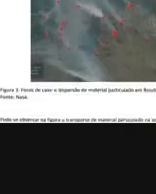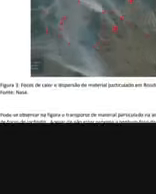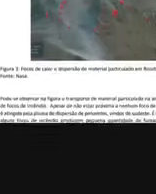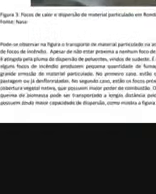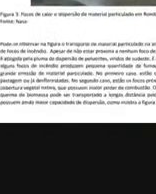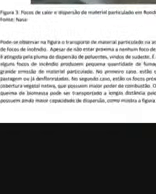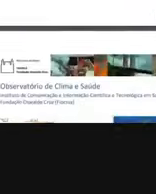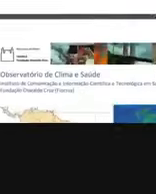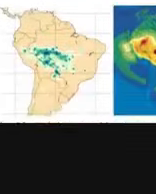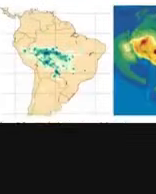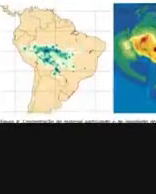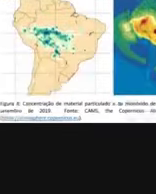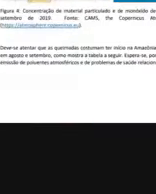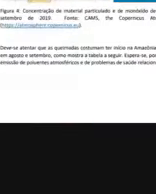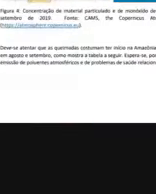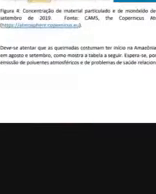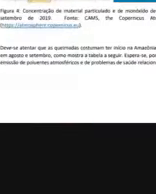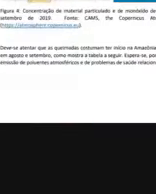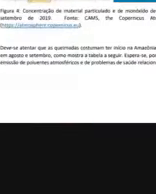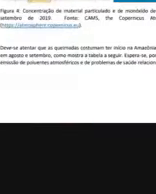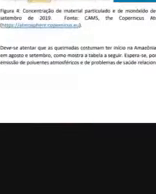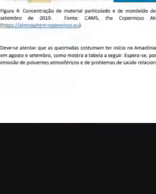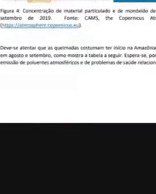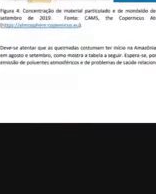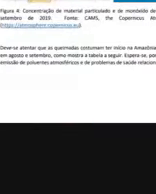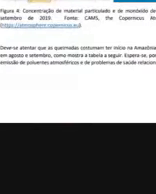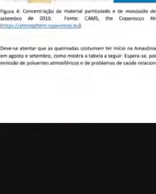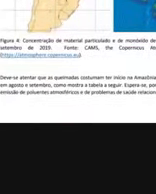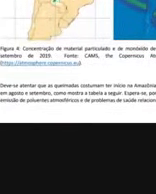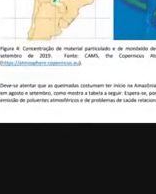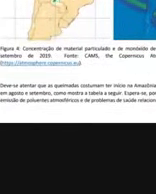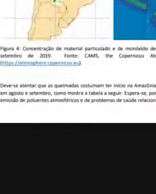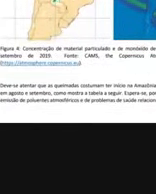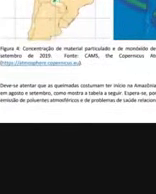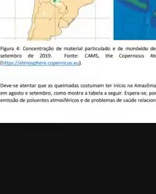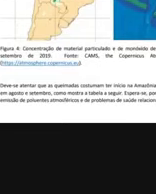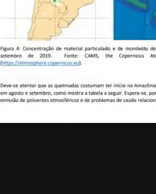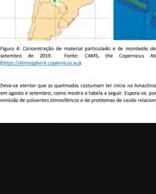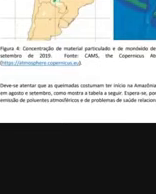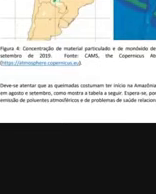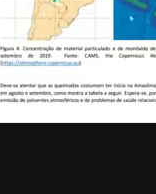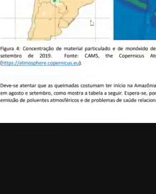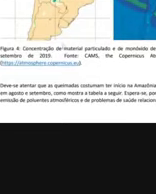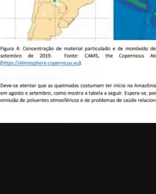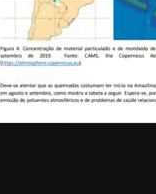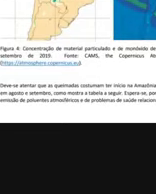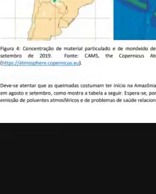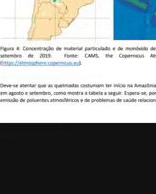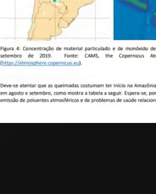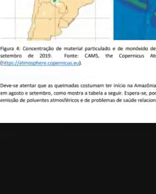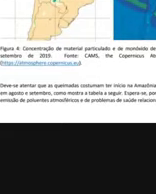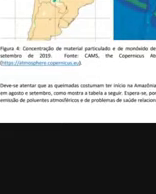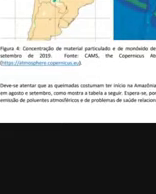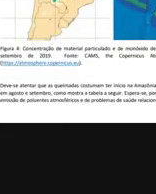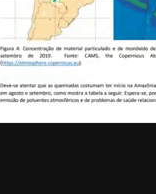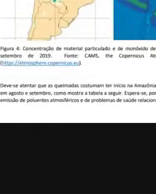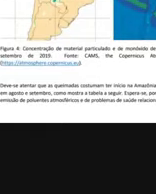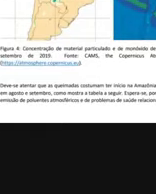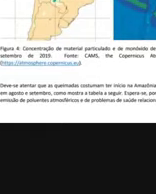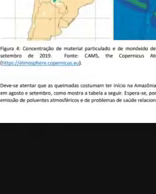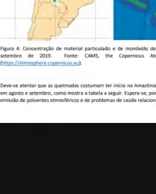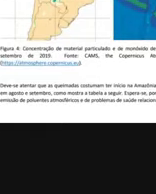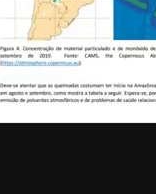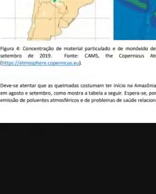muito interessante porque ele relaciona uma outra coisa aqui. Essa outra figura aqui está mostrando a concentração de material particulado